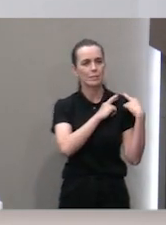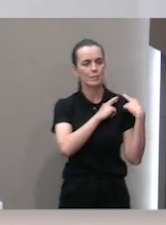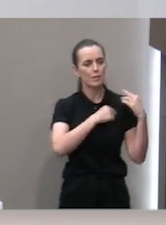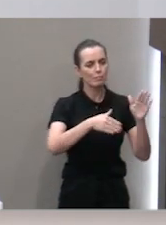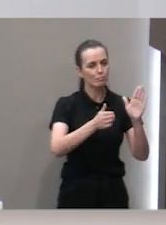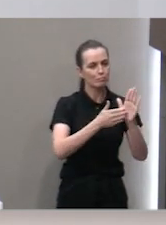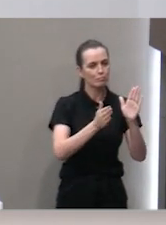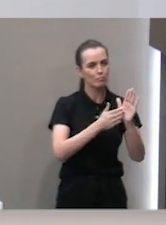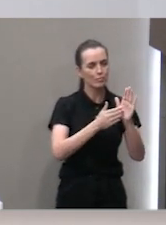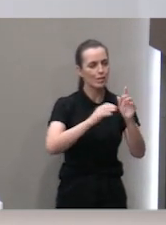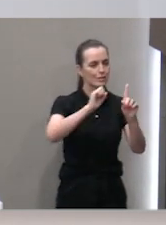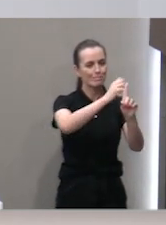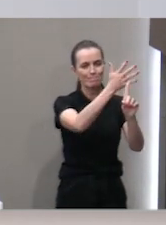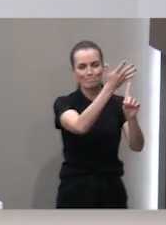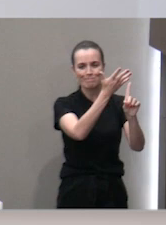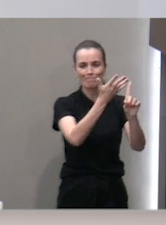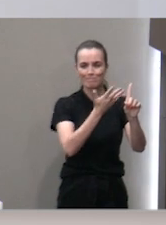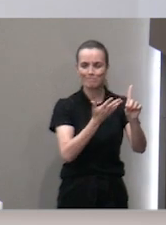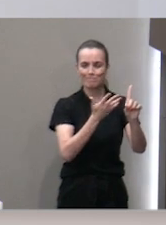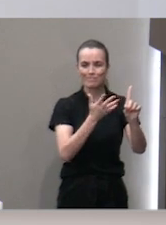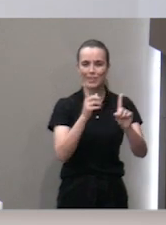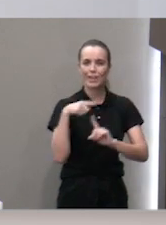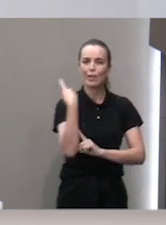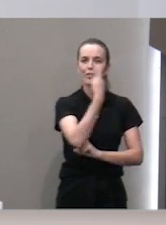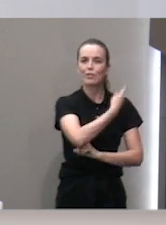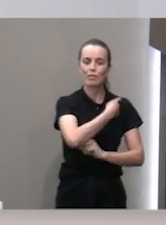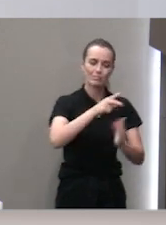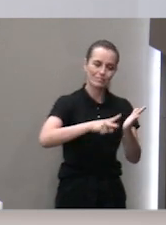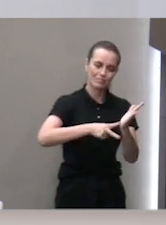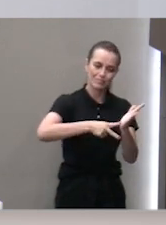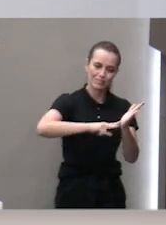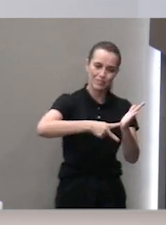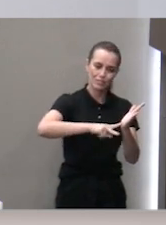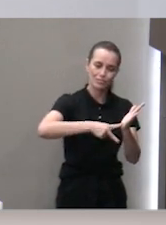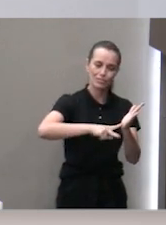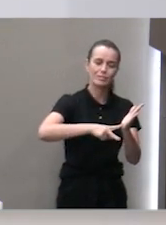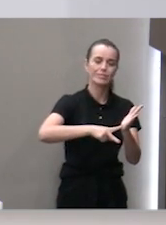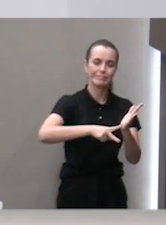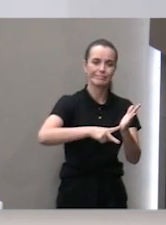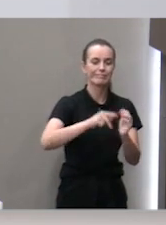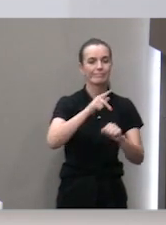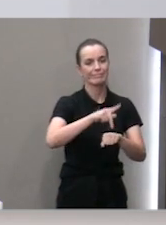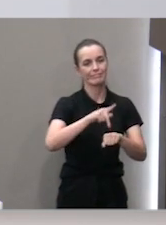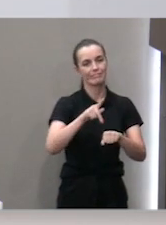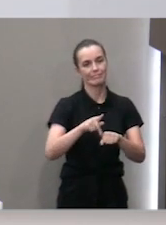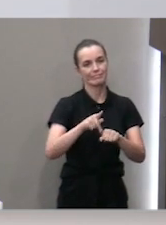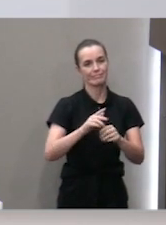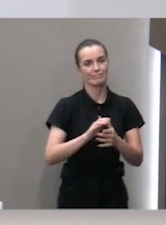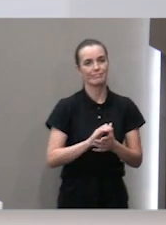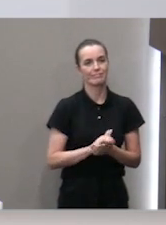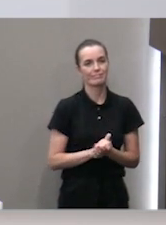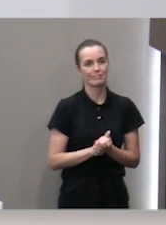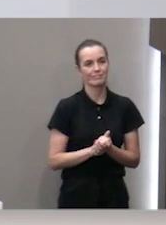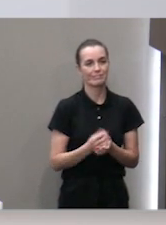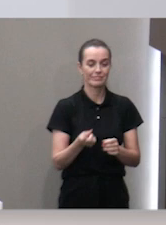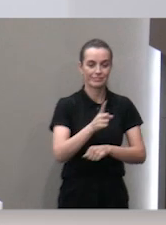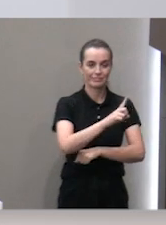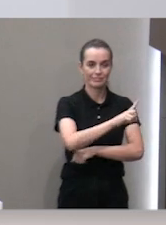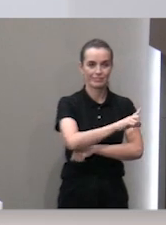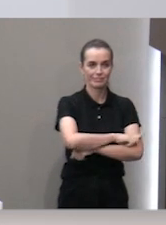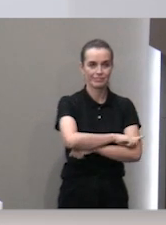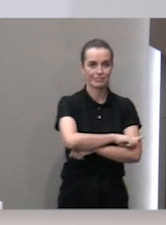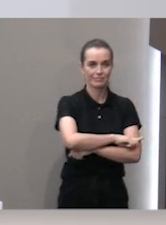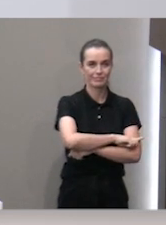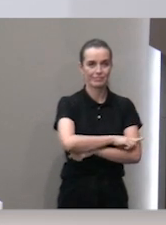dessa justa homenagem ao nosso sindicato, Sindicato dos Servidores Municipais Passo Fundo, o qual nessa data está